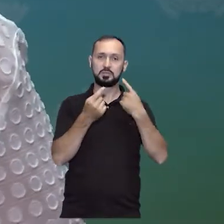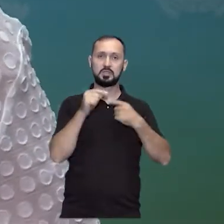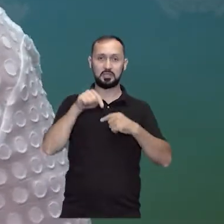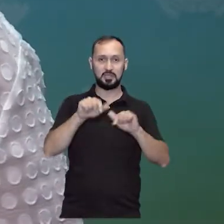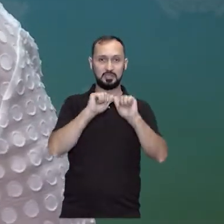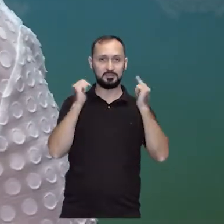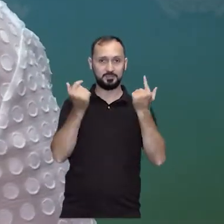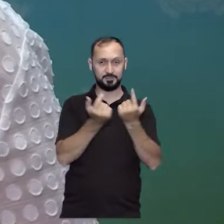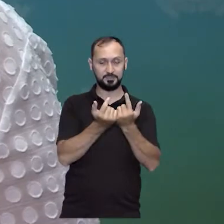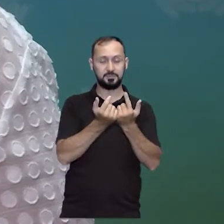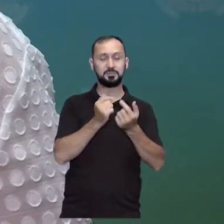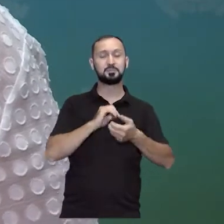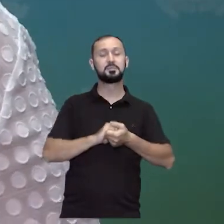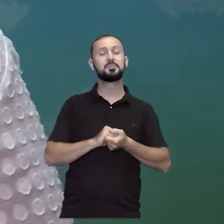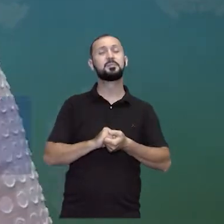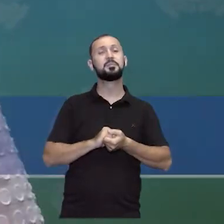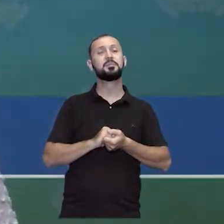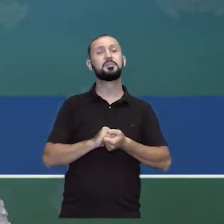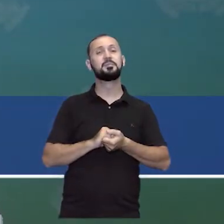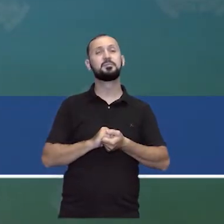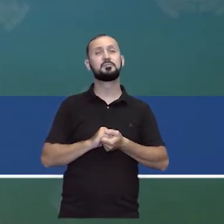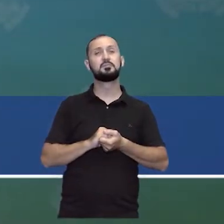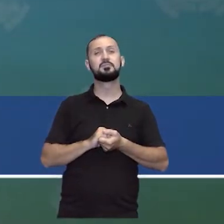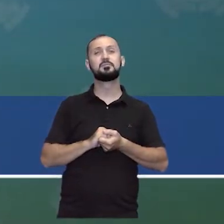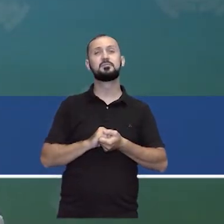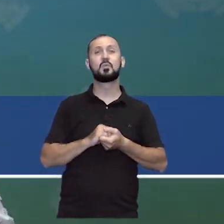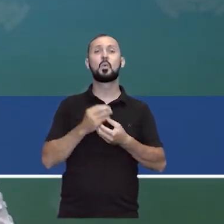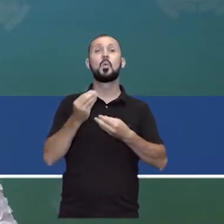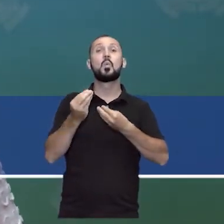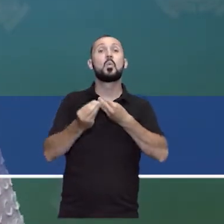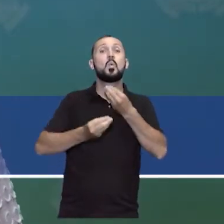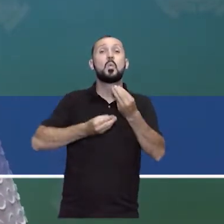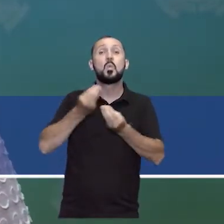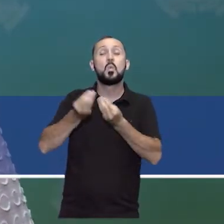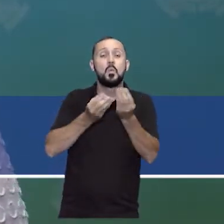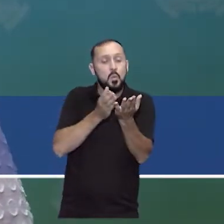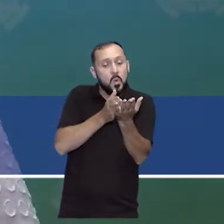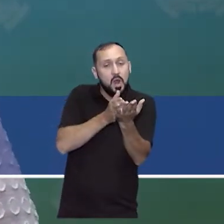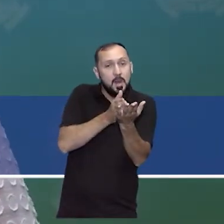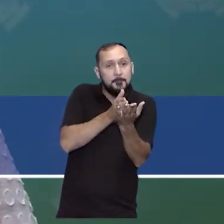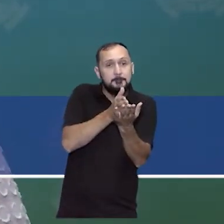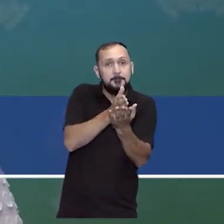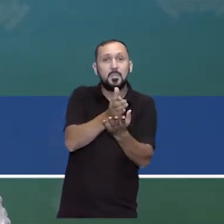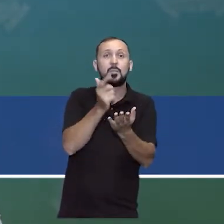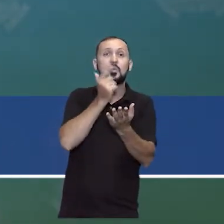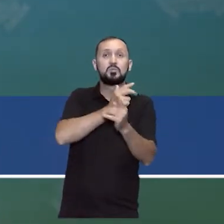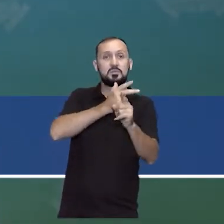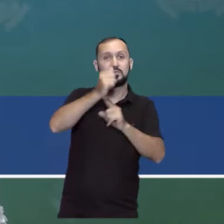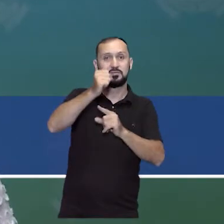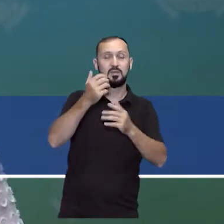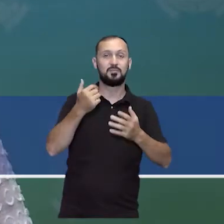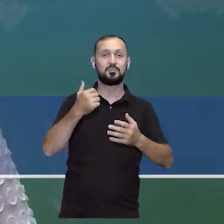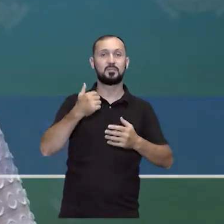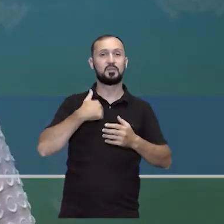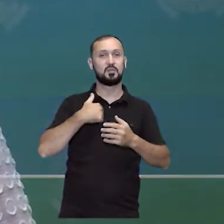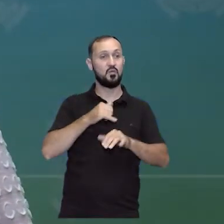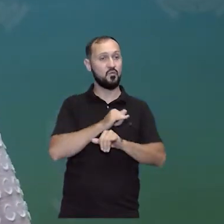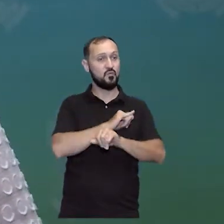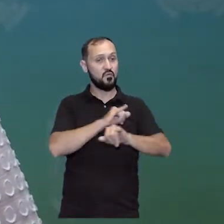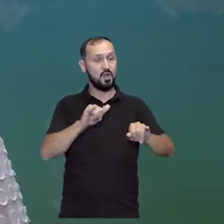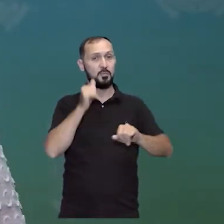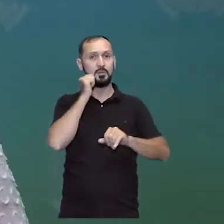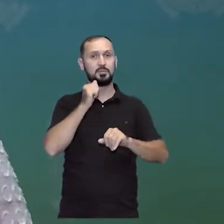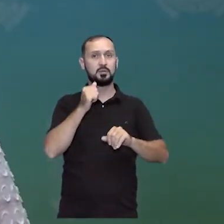nós estamos discutindo aqui na Assembleia Legislativa de Mato Grosso do Sul meios de se conquistar espaço na política.